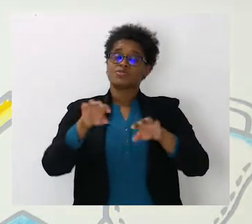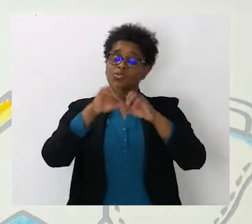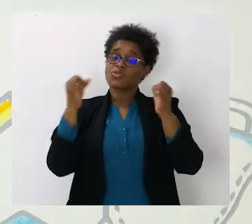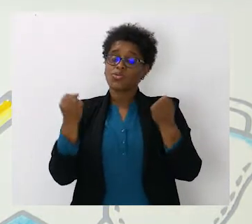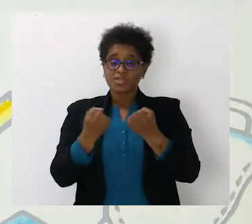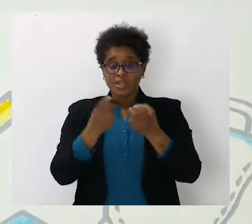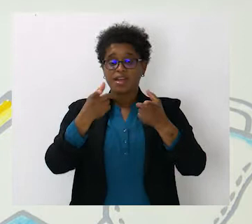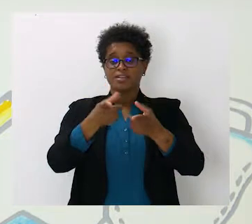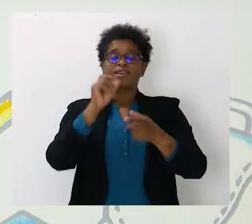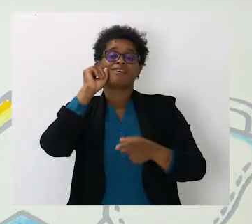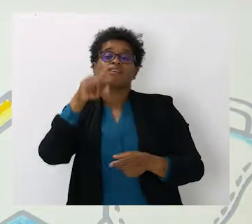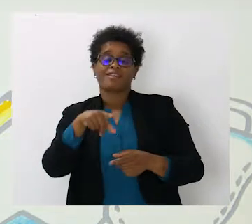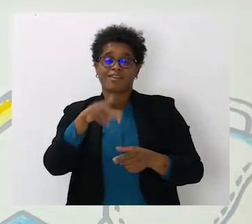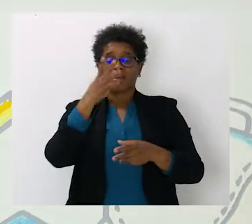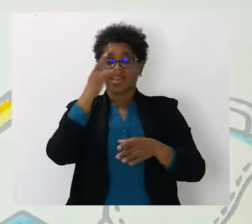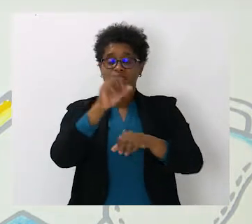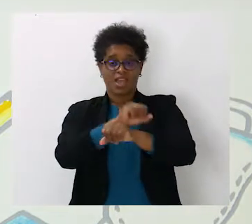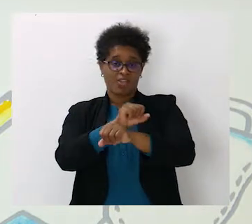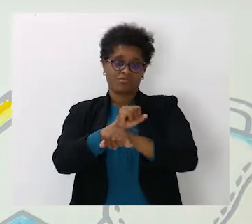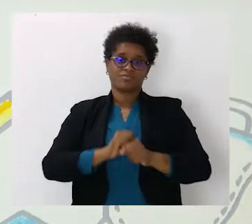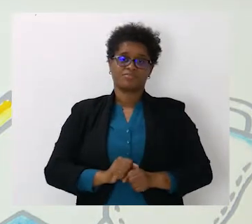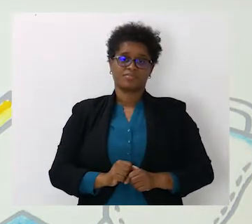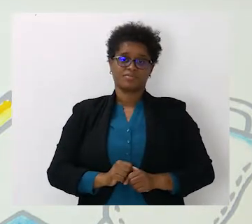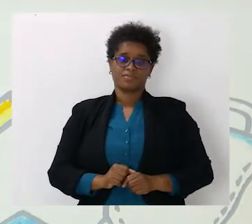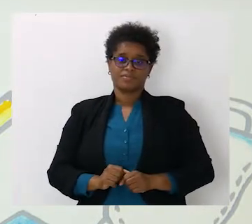de sociedade, quem era escravo.